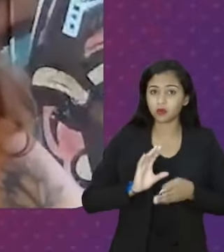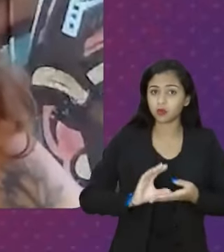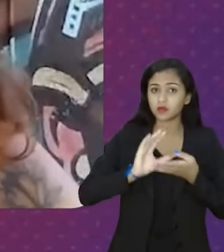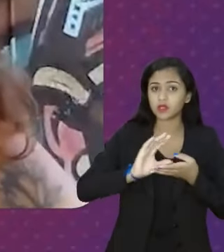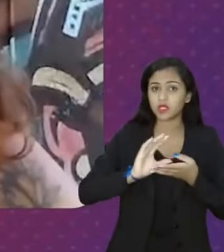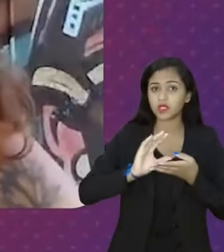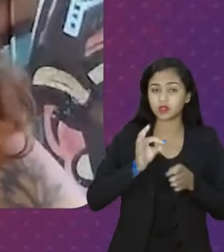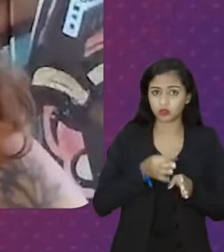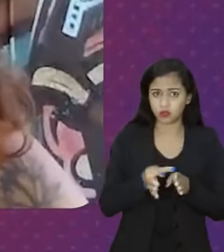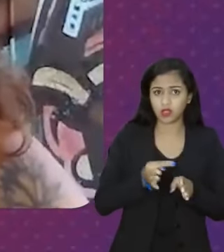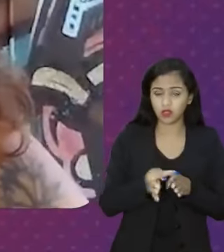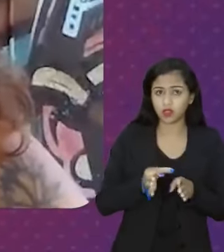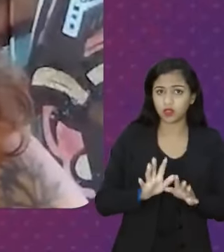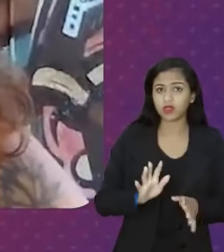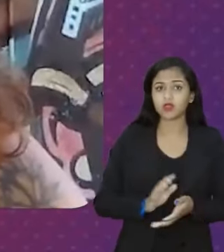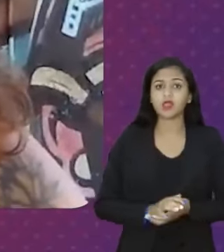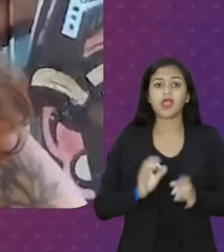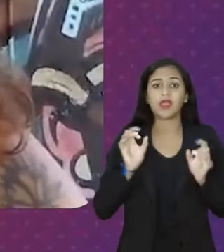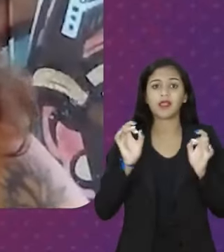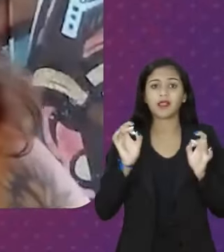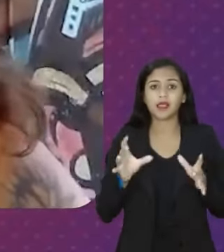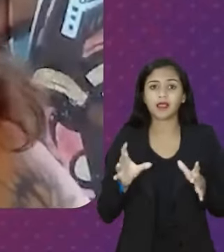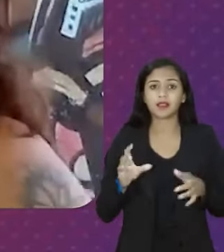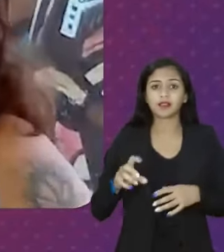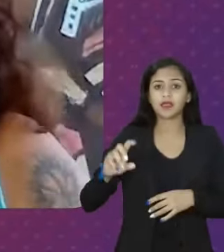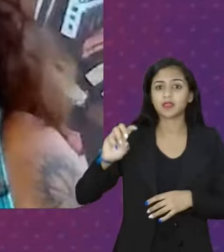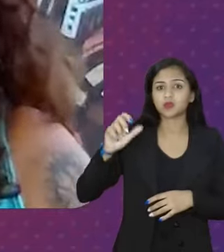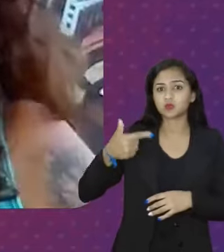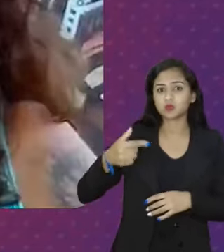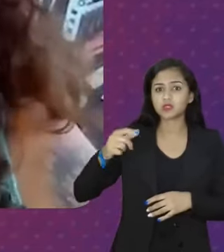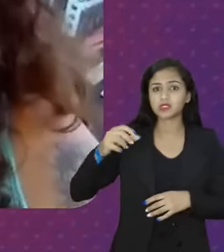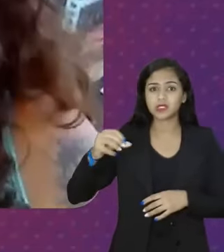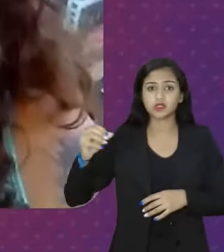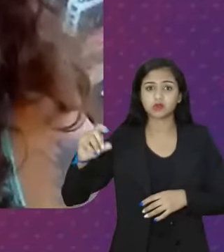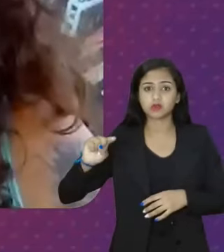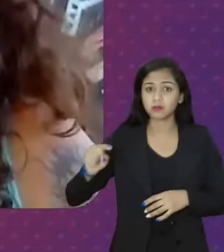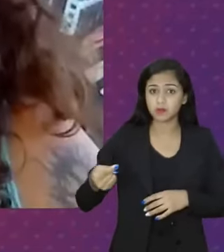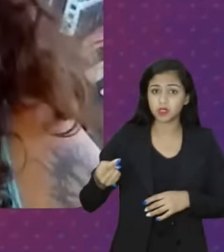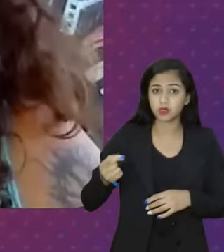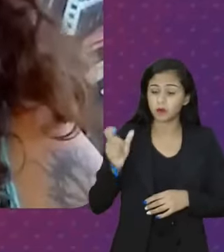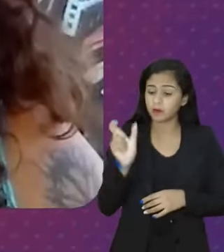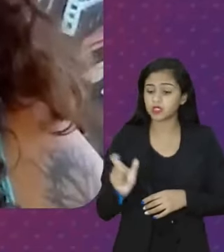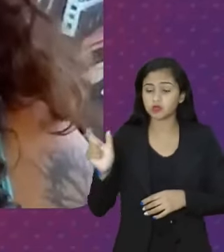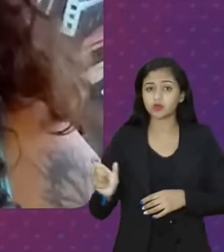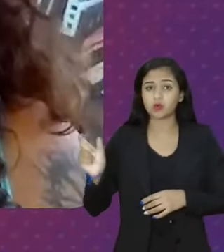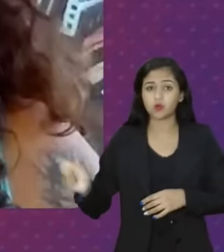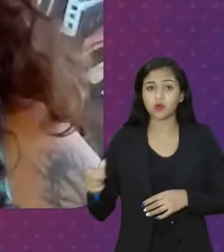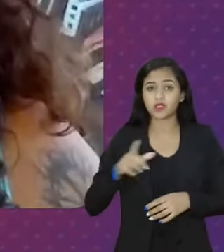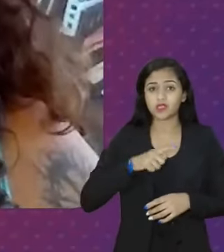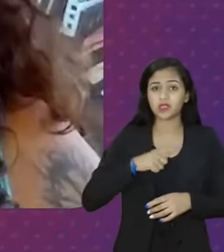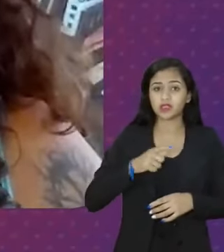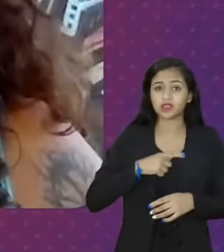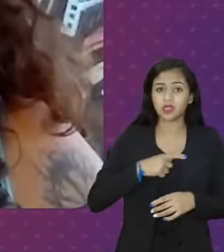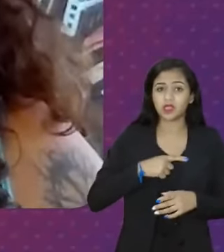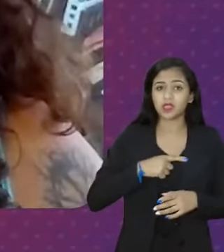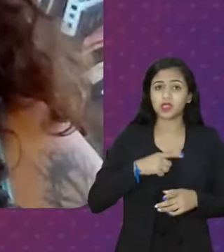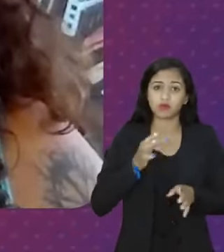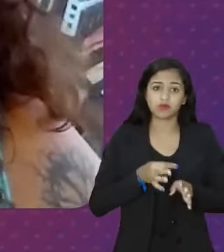que por cada 200 mil habitantes teria que ter um conselho tutelar, mas não funciona assim, né? Então, aqui em São Bernardo, a gente